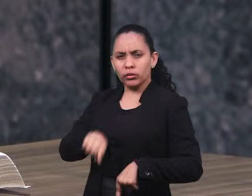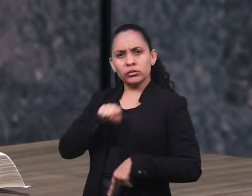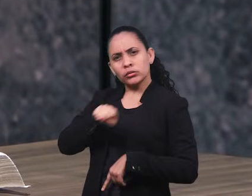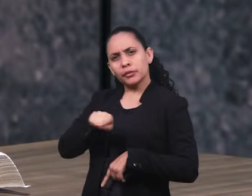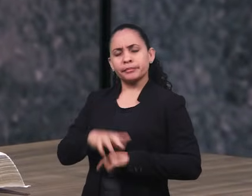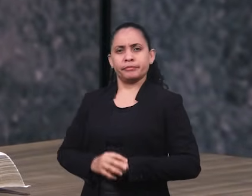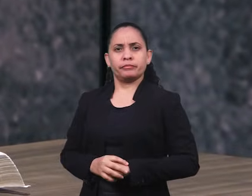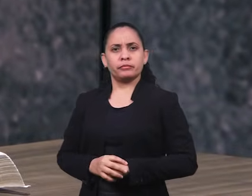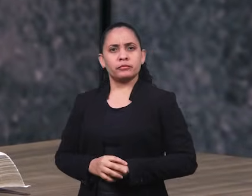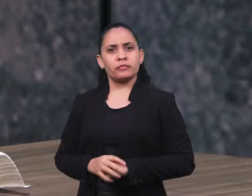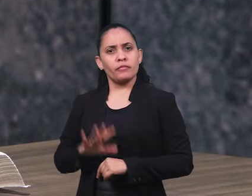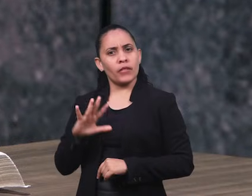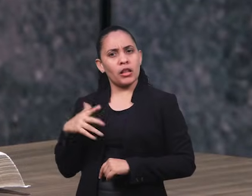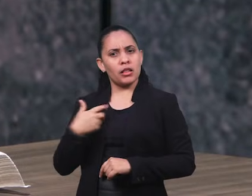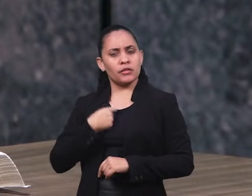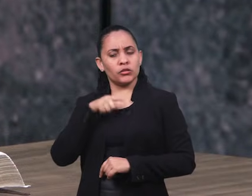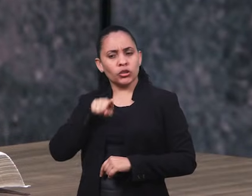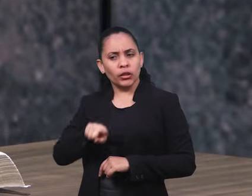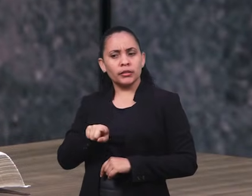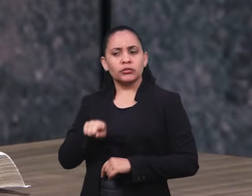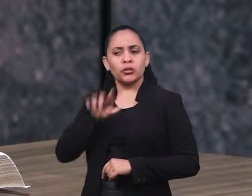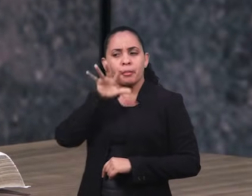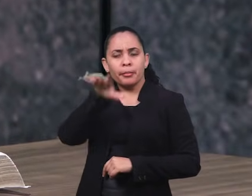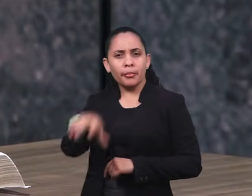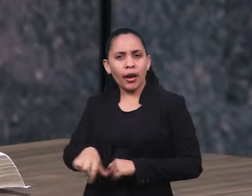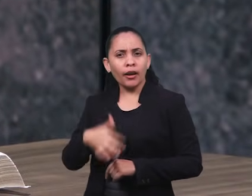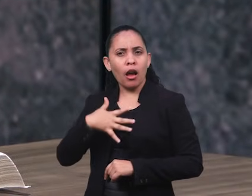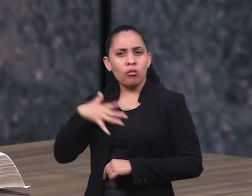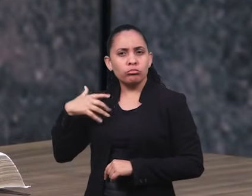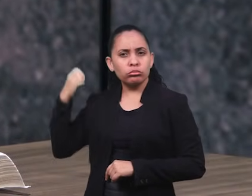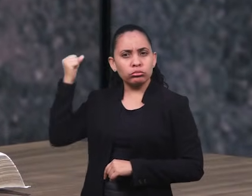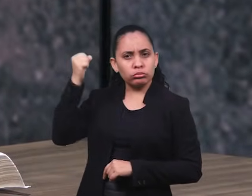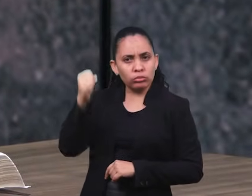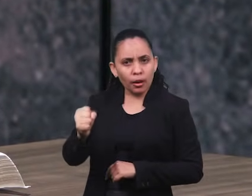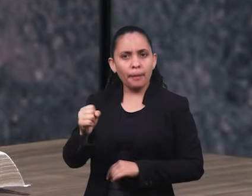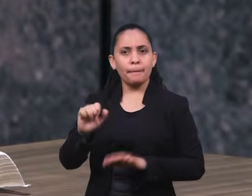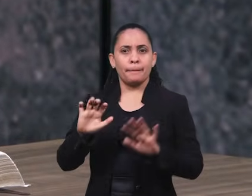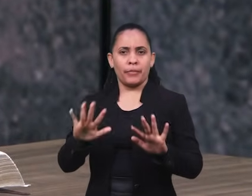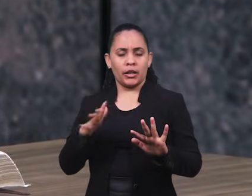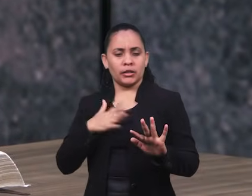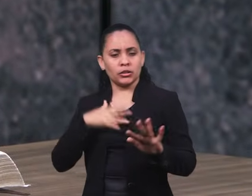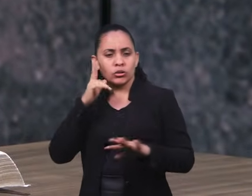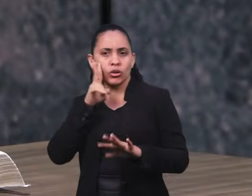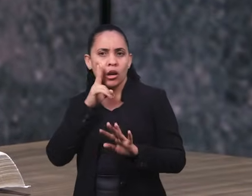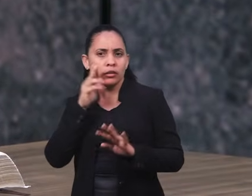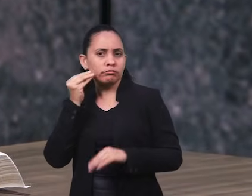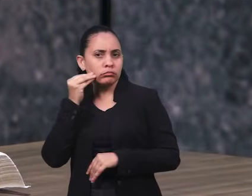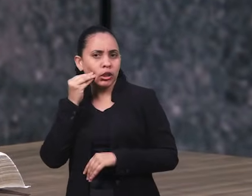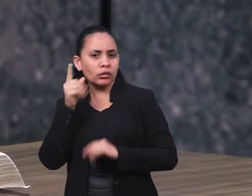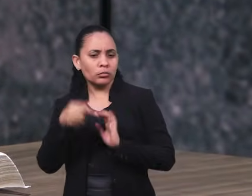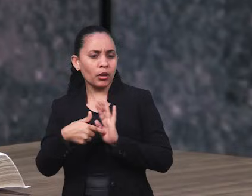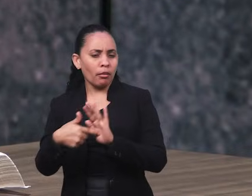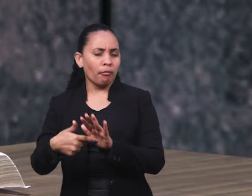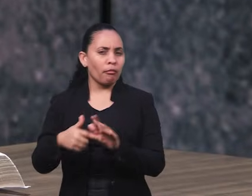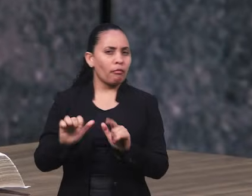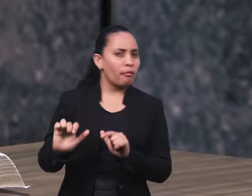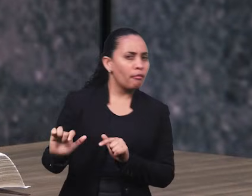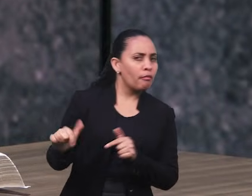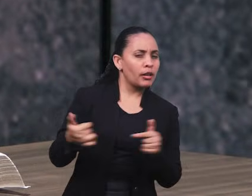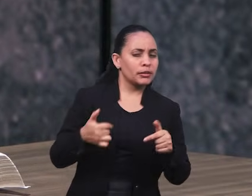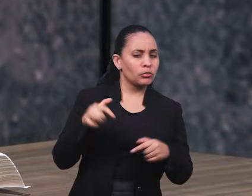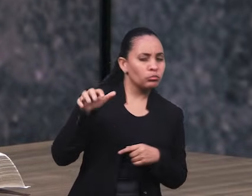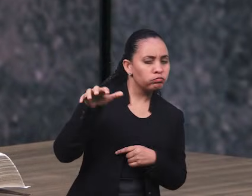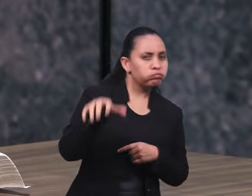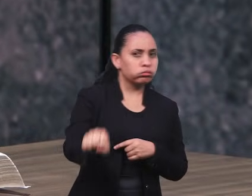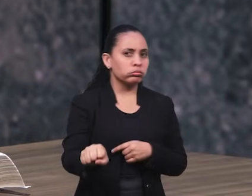esse salvo-conduto havia a intenção de capturá-lo, de executá-lo. A história registra uma tentativa de fazer uma ação nesse